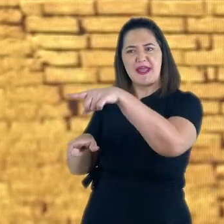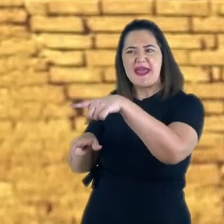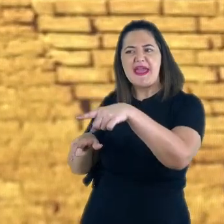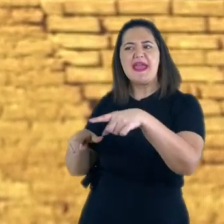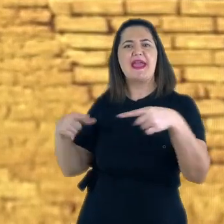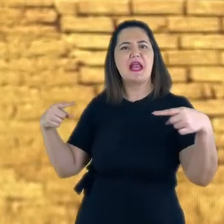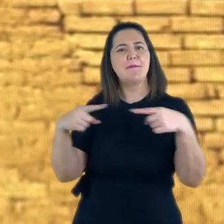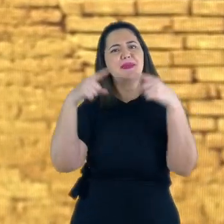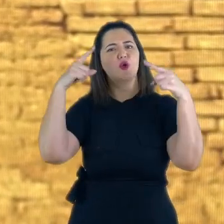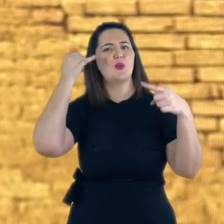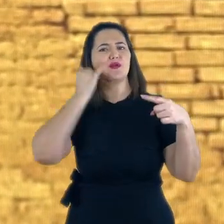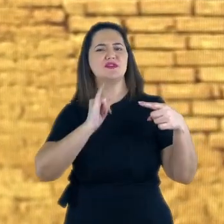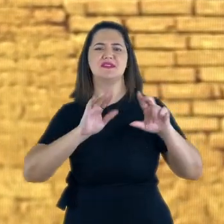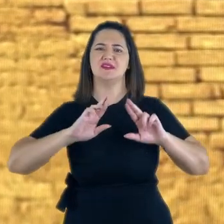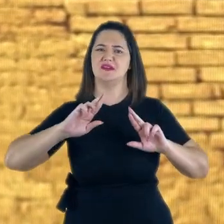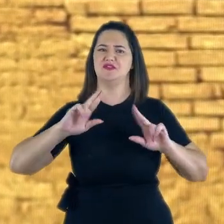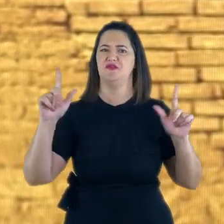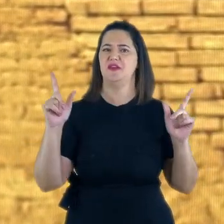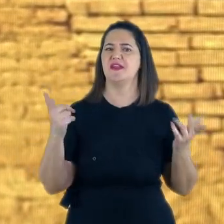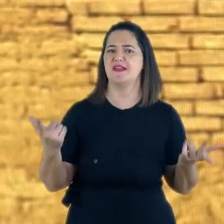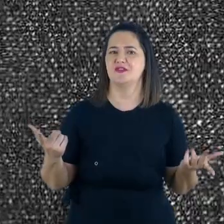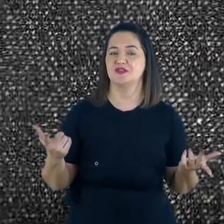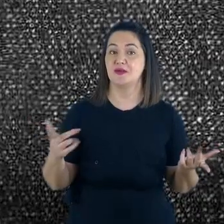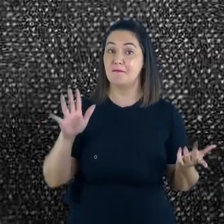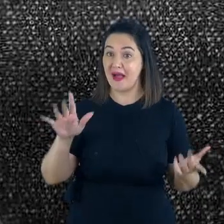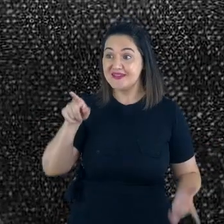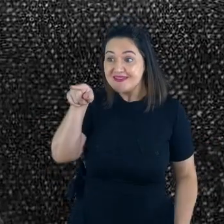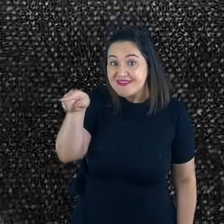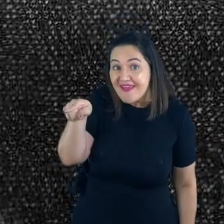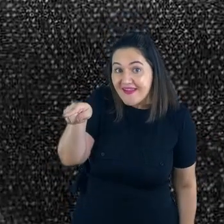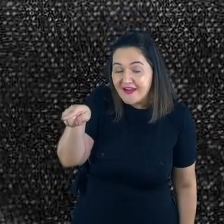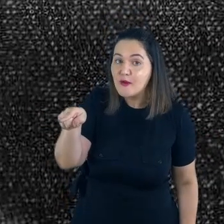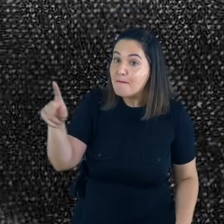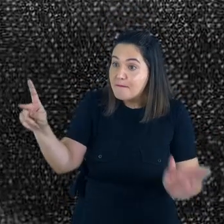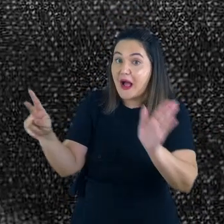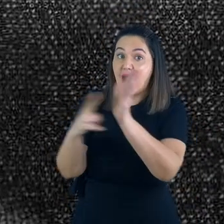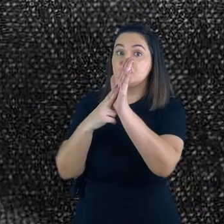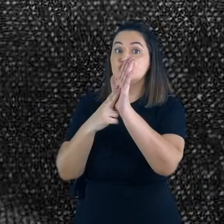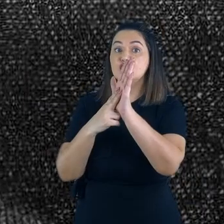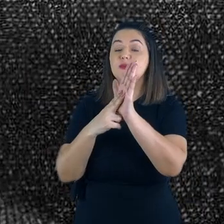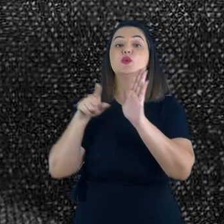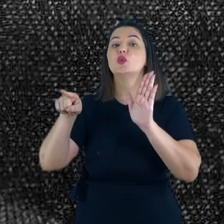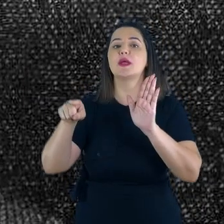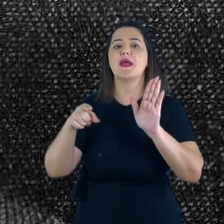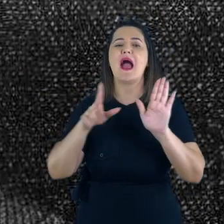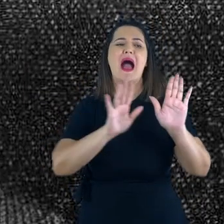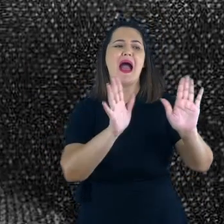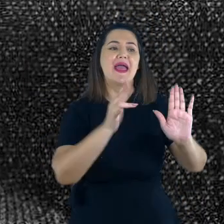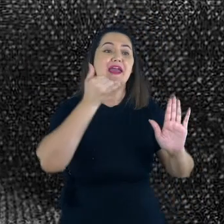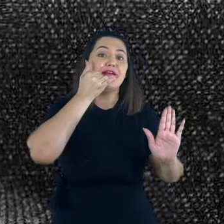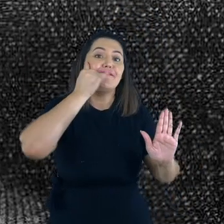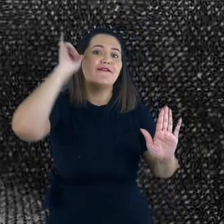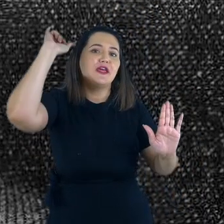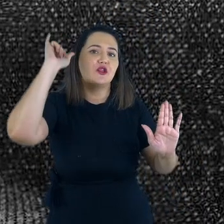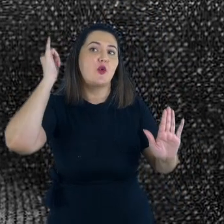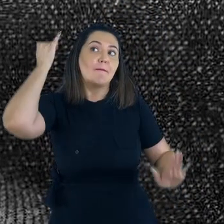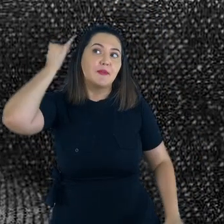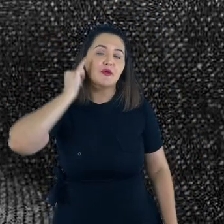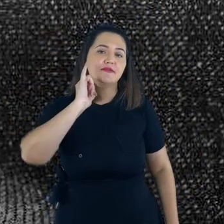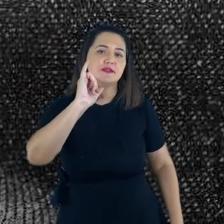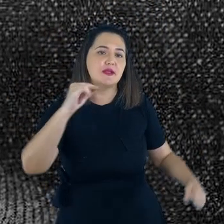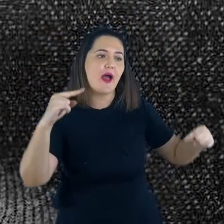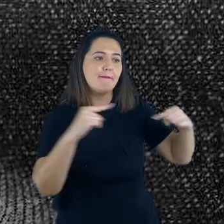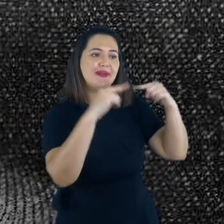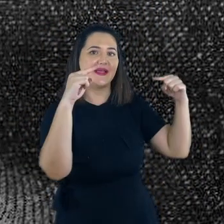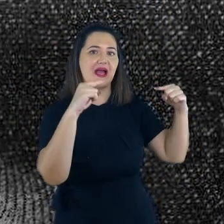Flávio Josefo, numa outra parte do seu tratado, também admite que ele evitou aplicar as profecias de